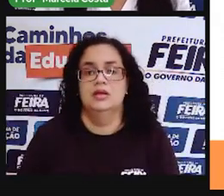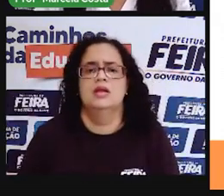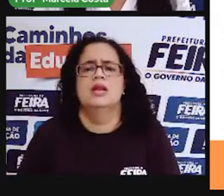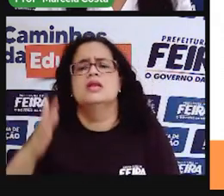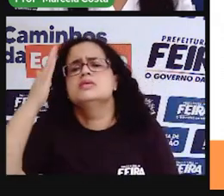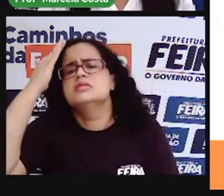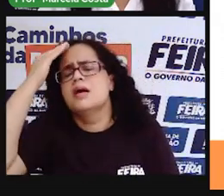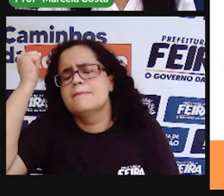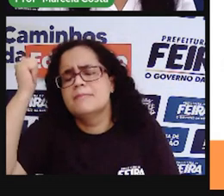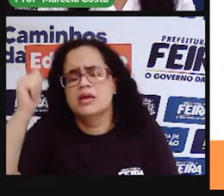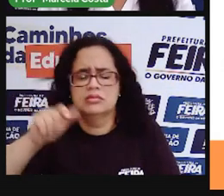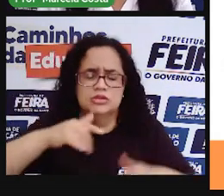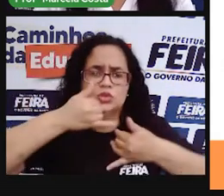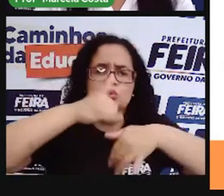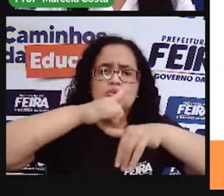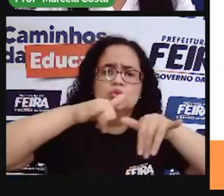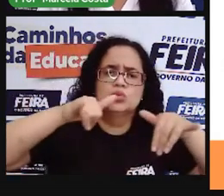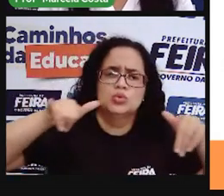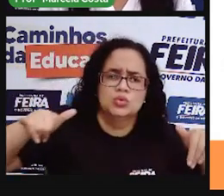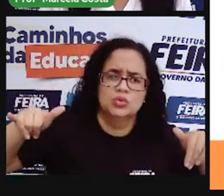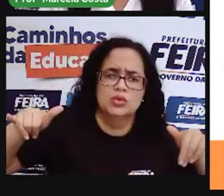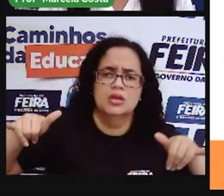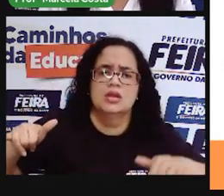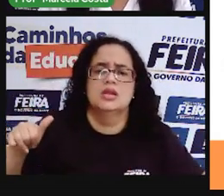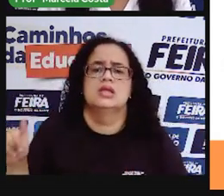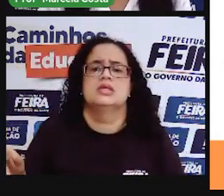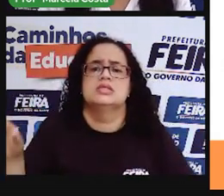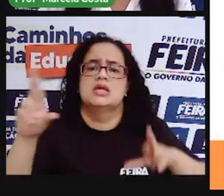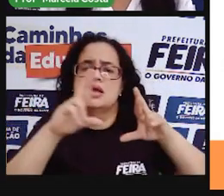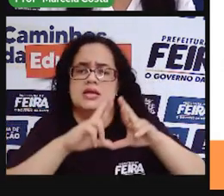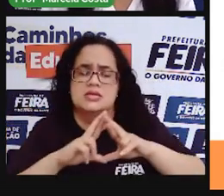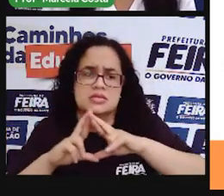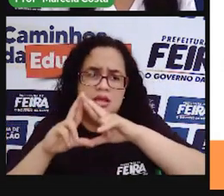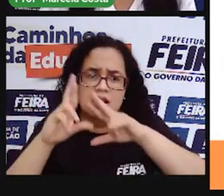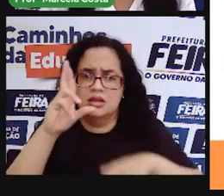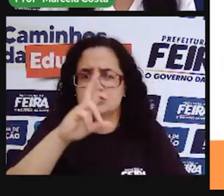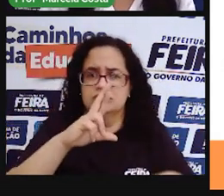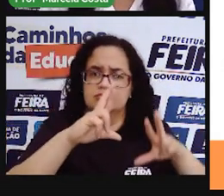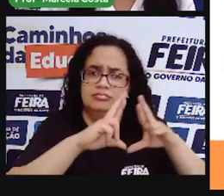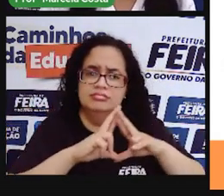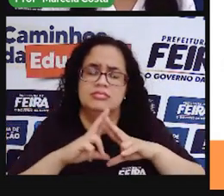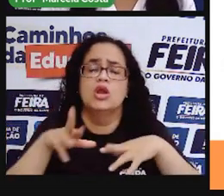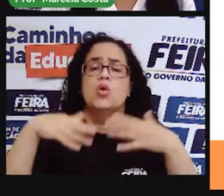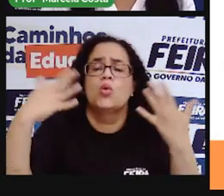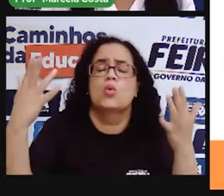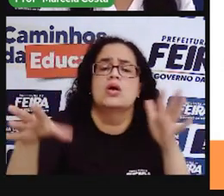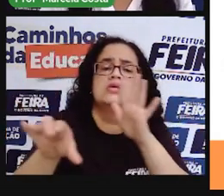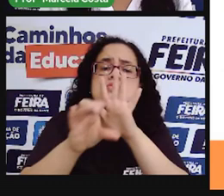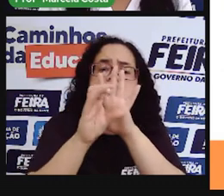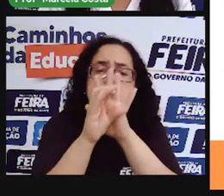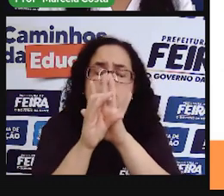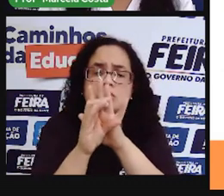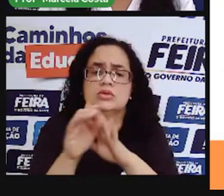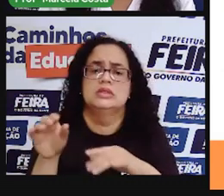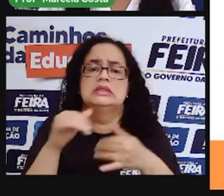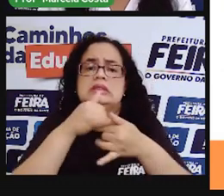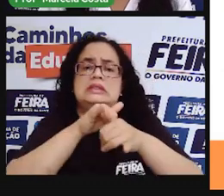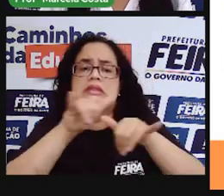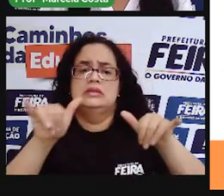Para saber se a embalagem de um alimento é reciclável, você procura por qual símbolo na embalagem?